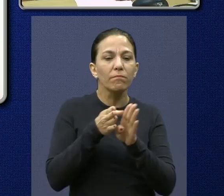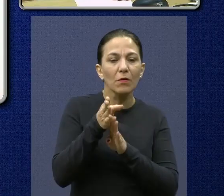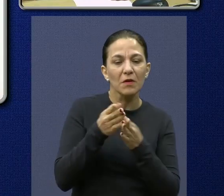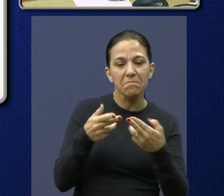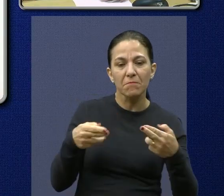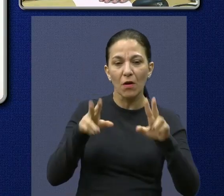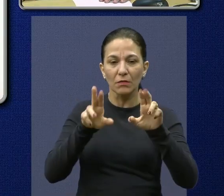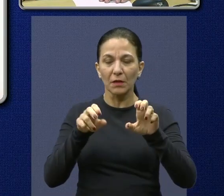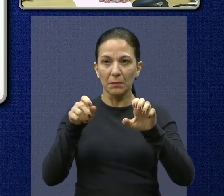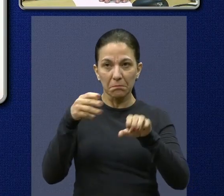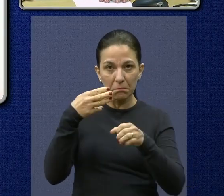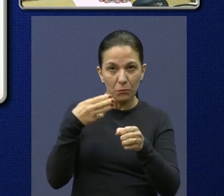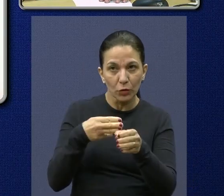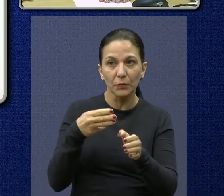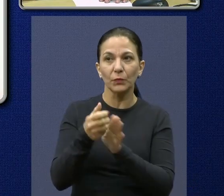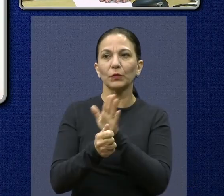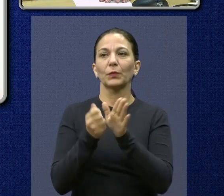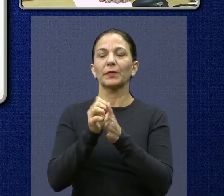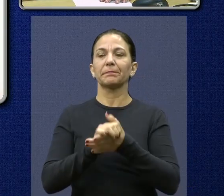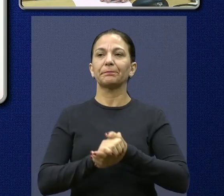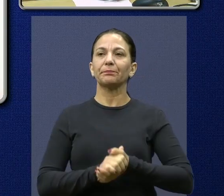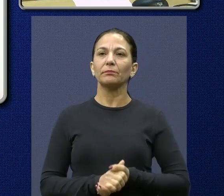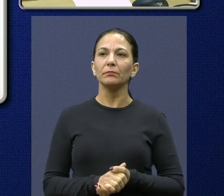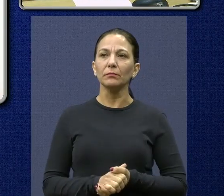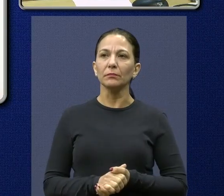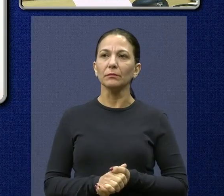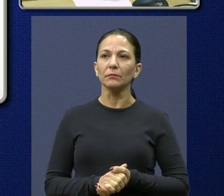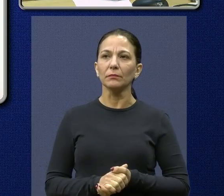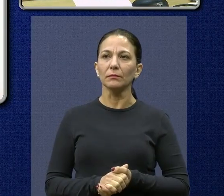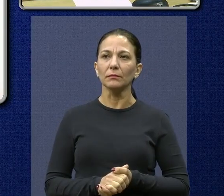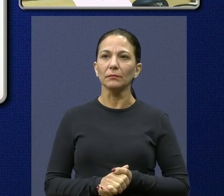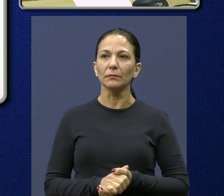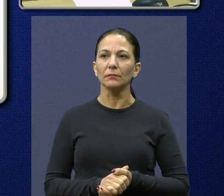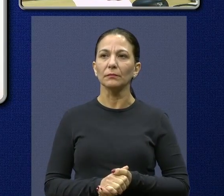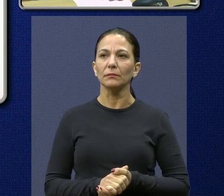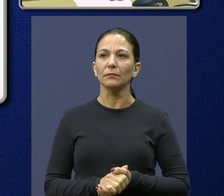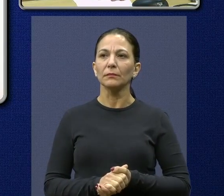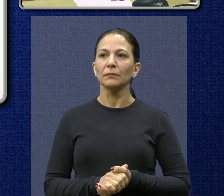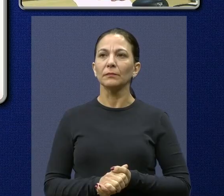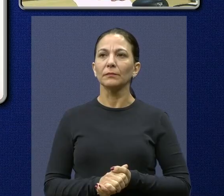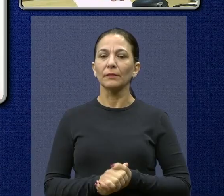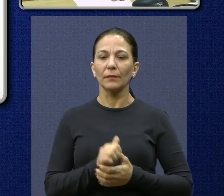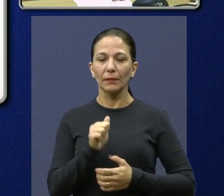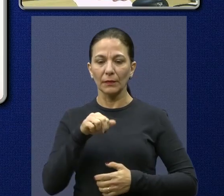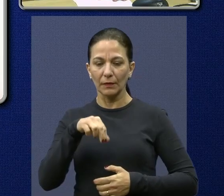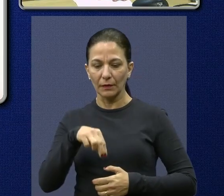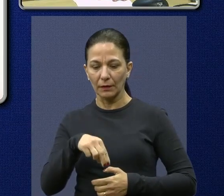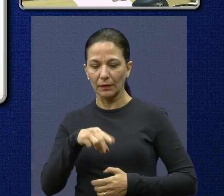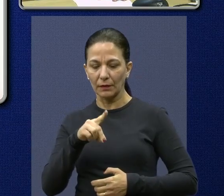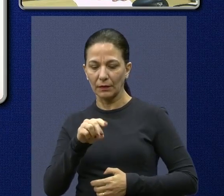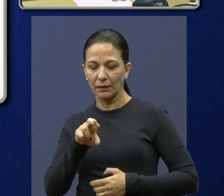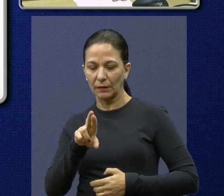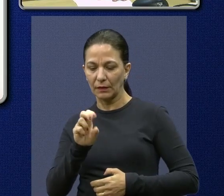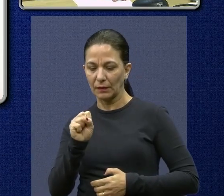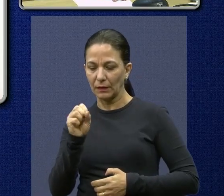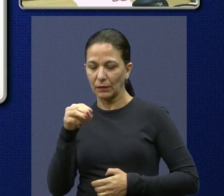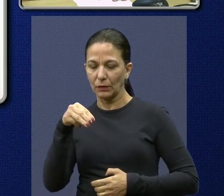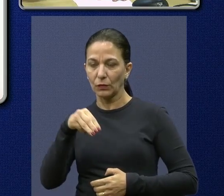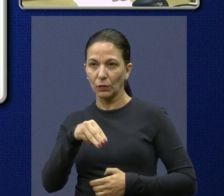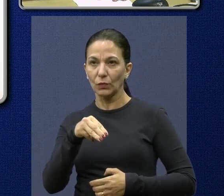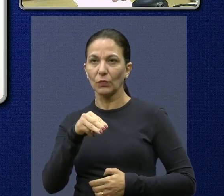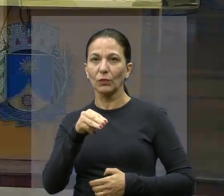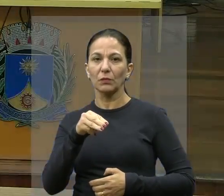vou passar aqui para o Anderson. Desculpa, Anderson. O Anderson